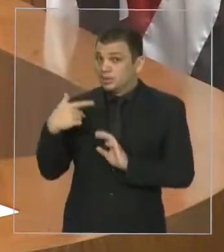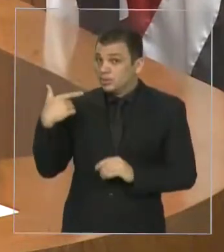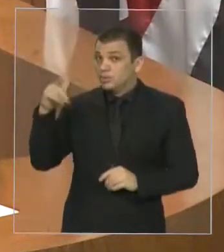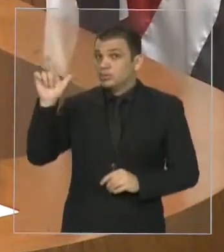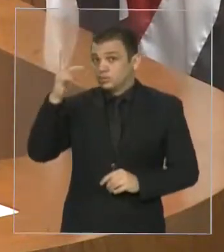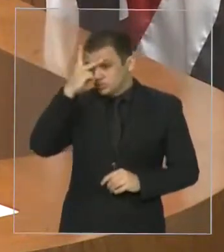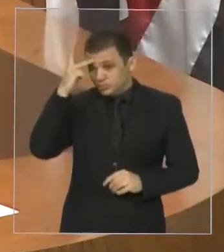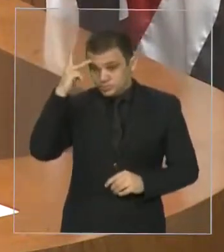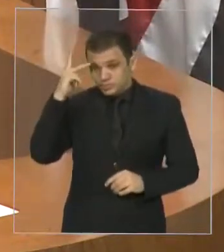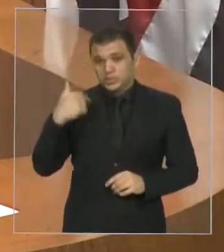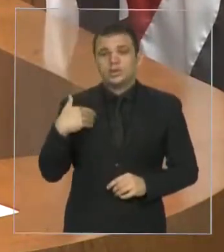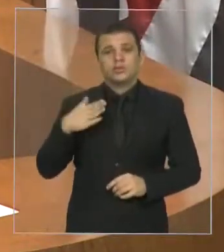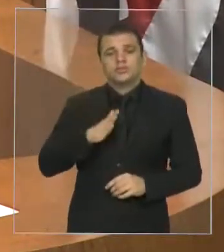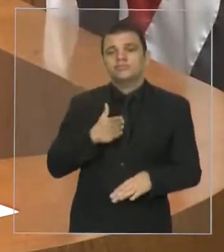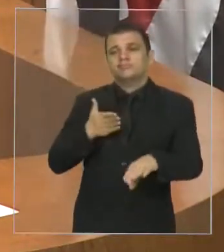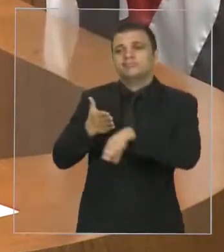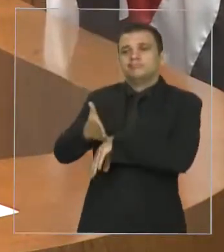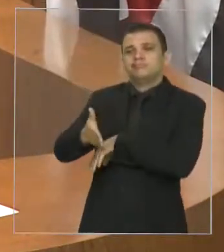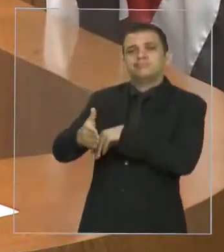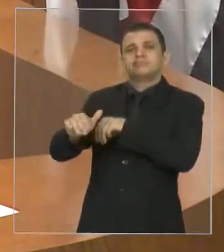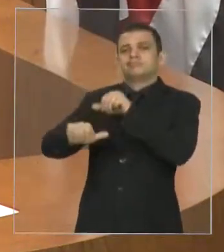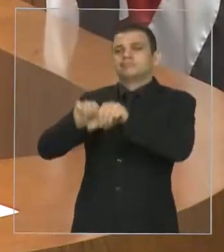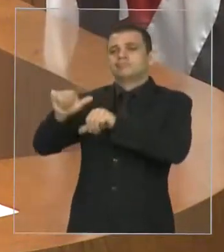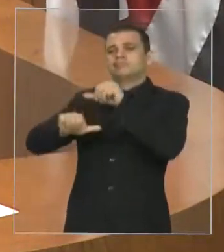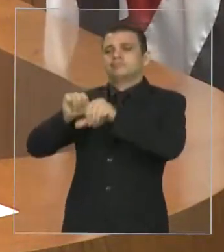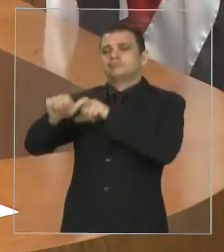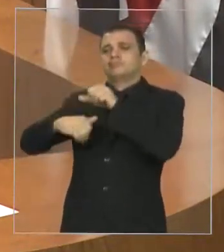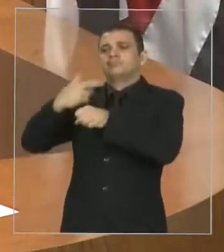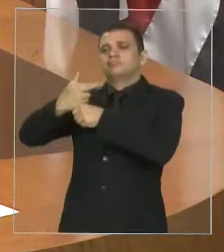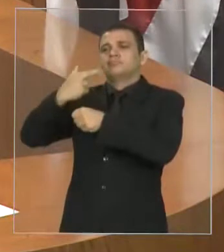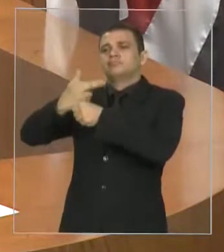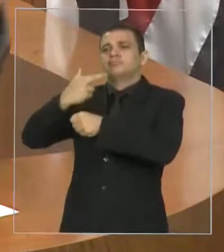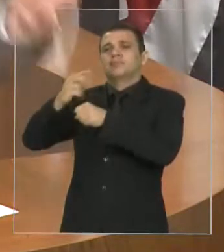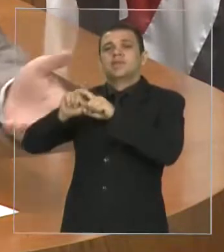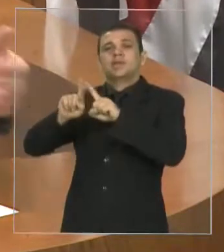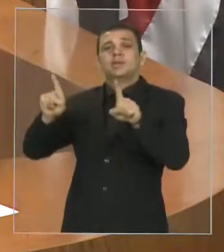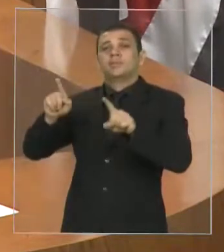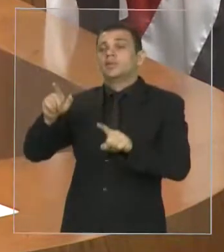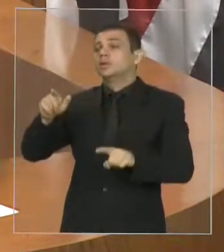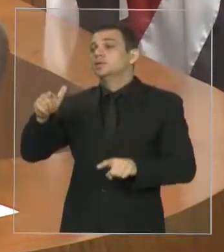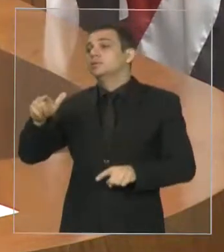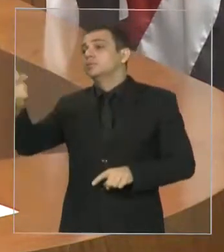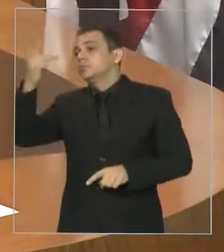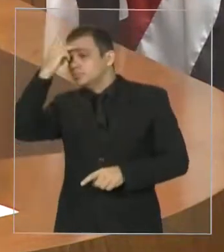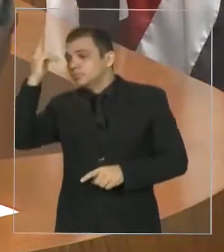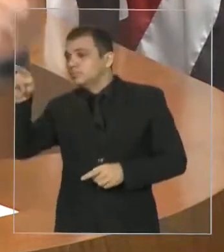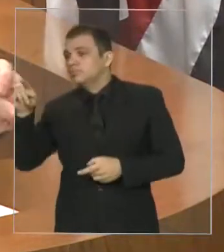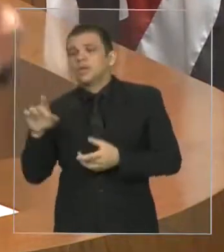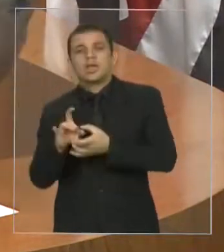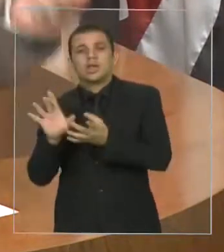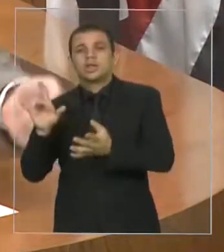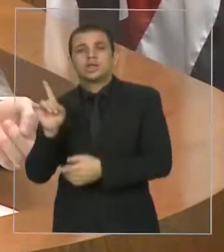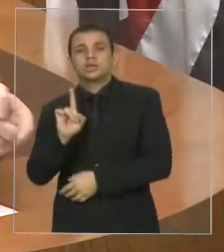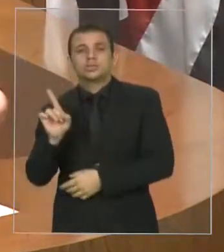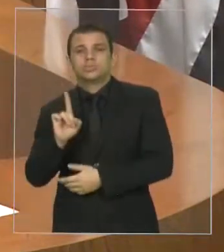estrutura sem que o outro tenha permitido, sem que haja um contrato? Quanto mais